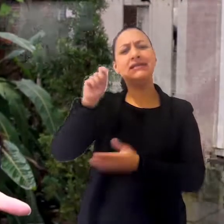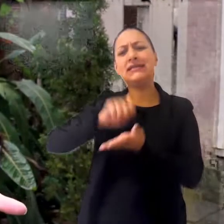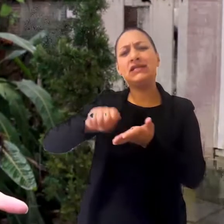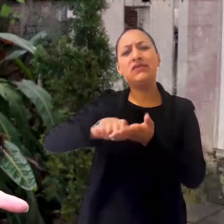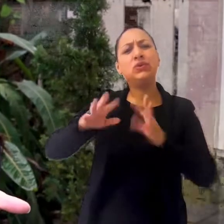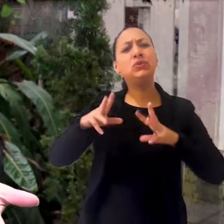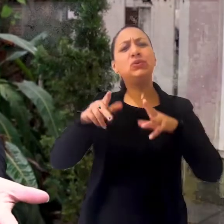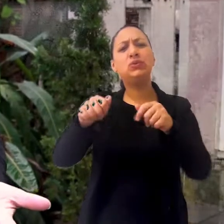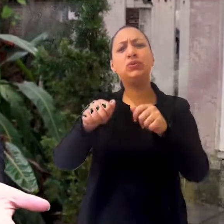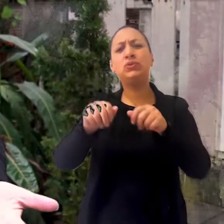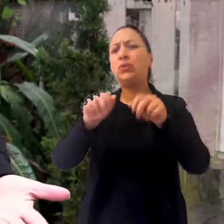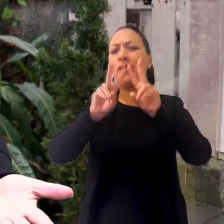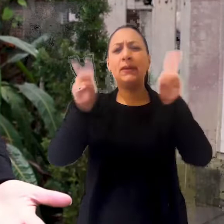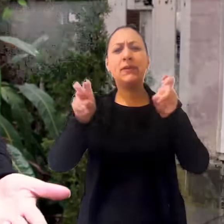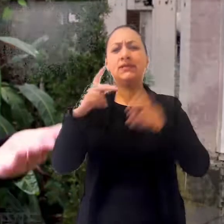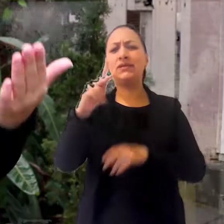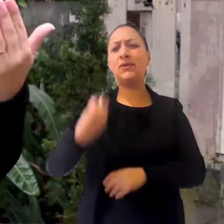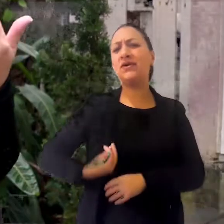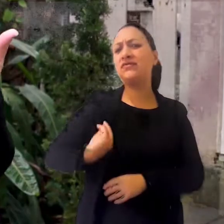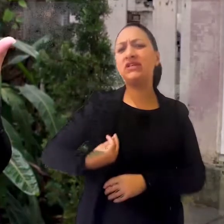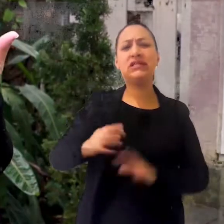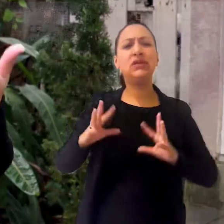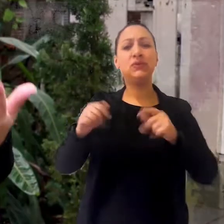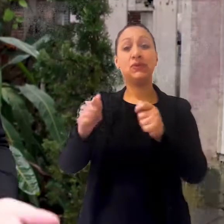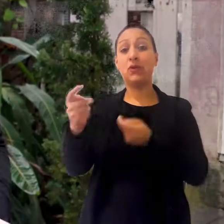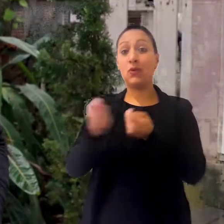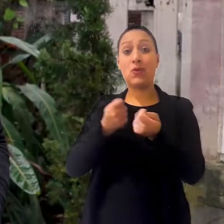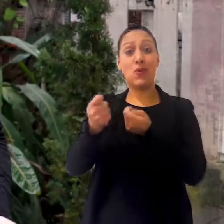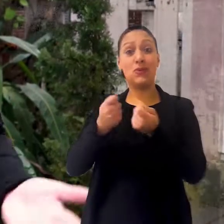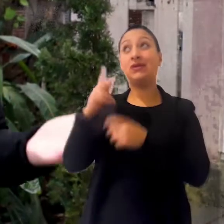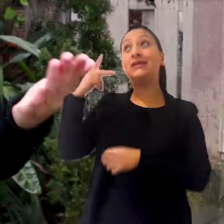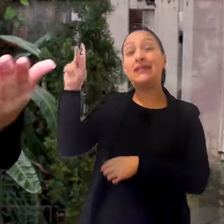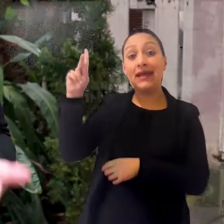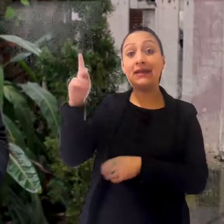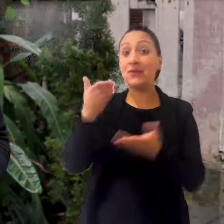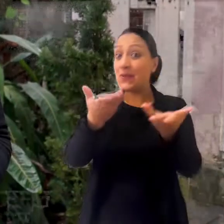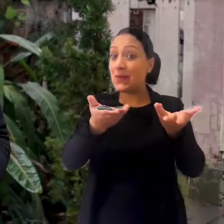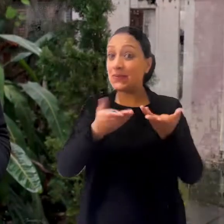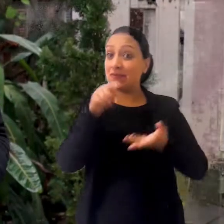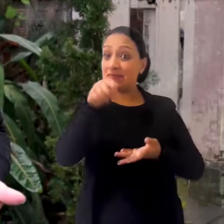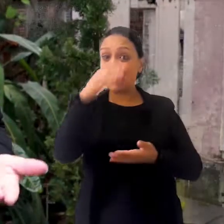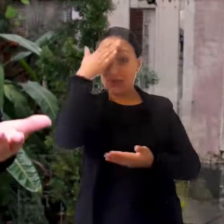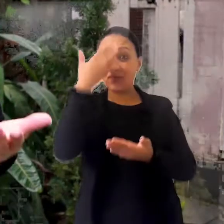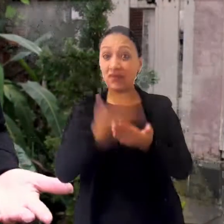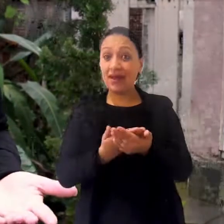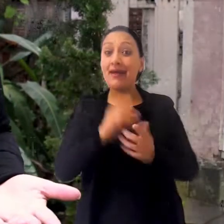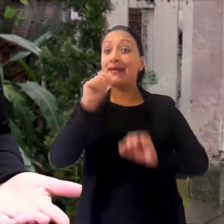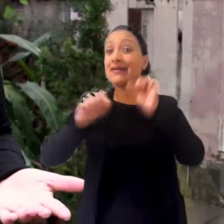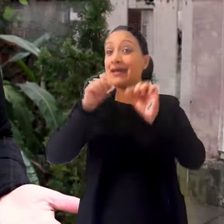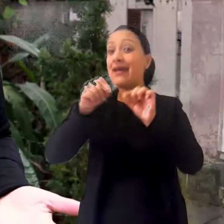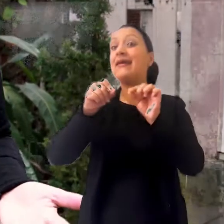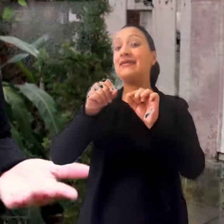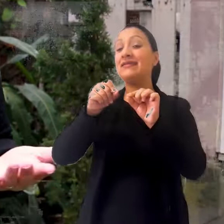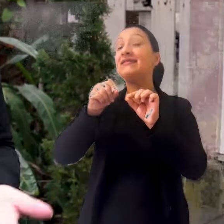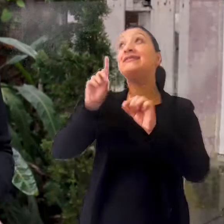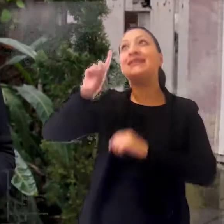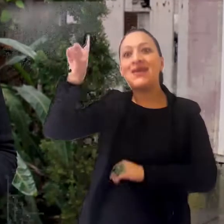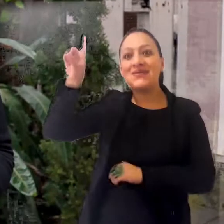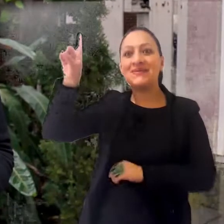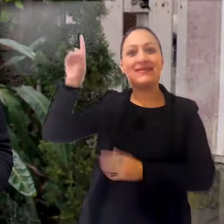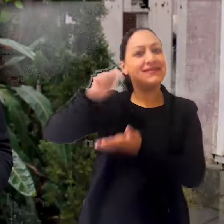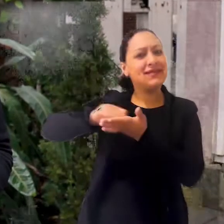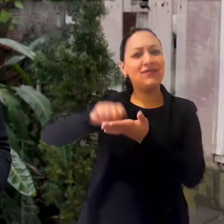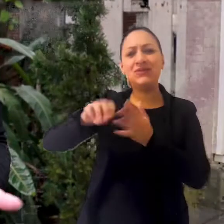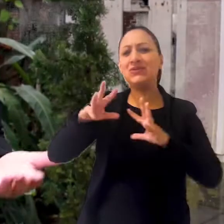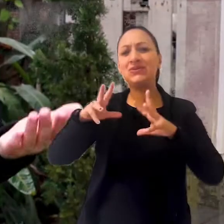tudo a teu respeito e todas as coisas estão no controle dele. E eu convido você para confiar naquele que escreve os